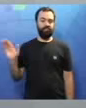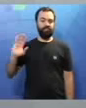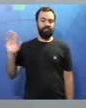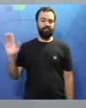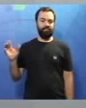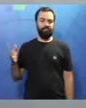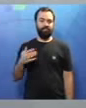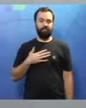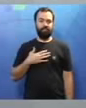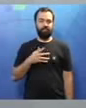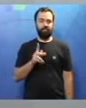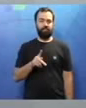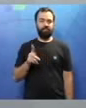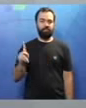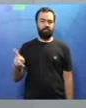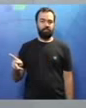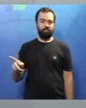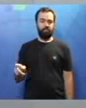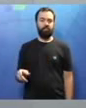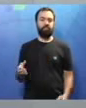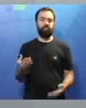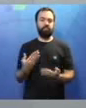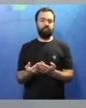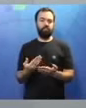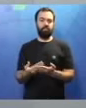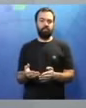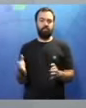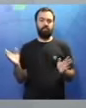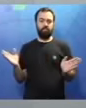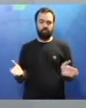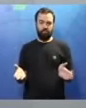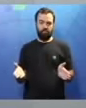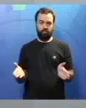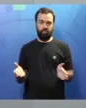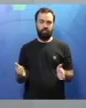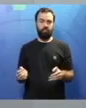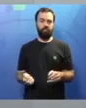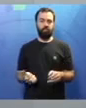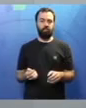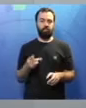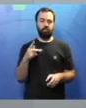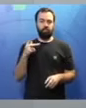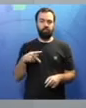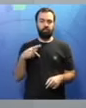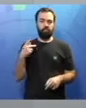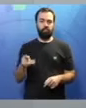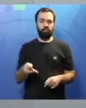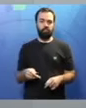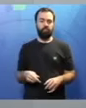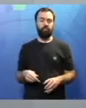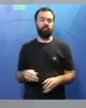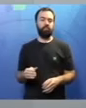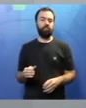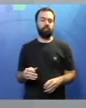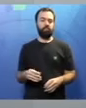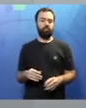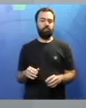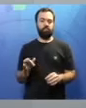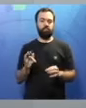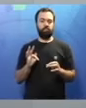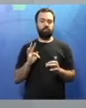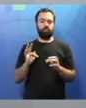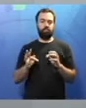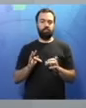Olá, eu sou a professora Mônica e na nossa aula de ciências de hoje nós vamos falar sobre alguns conceitos de